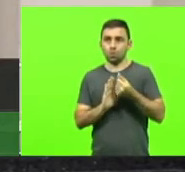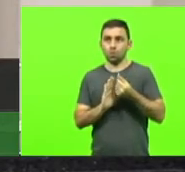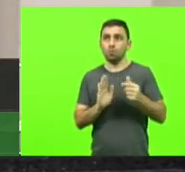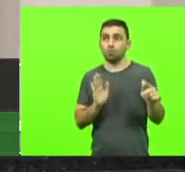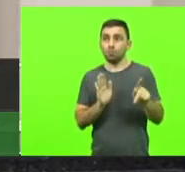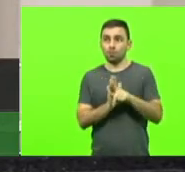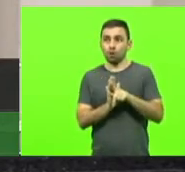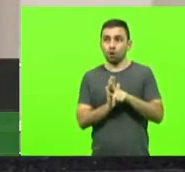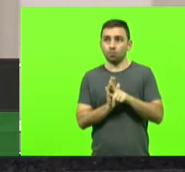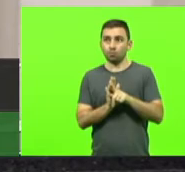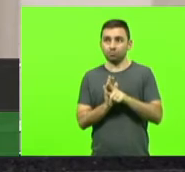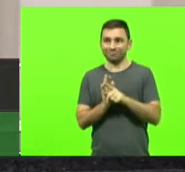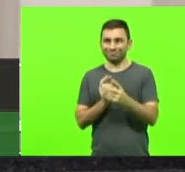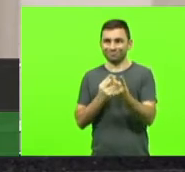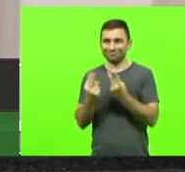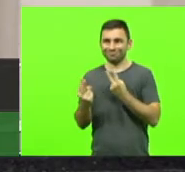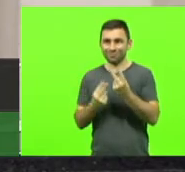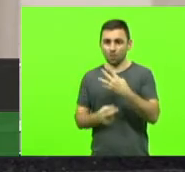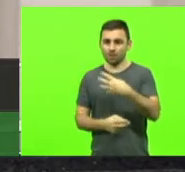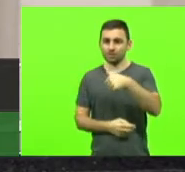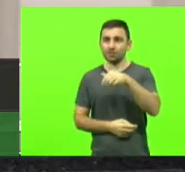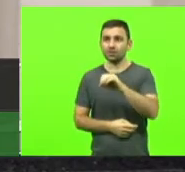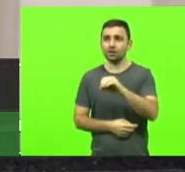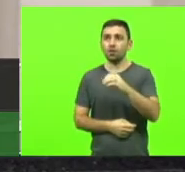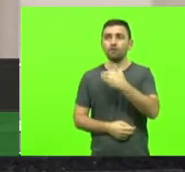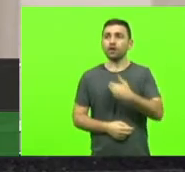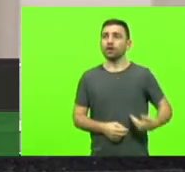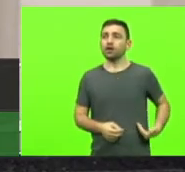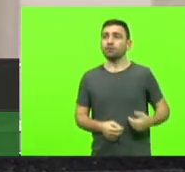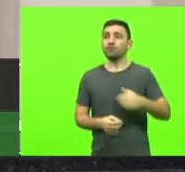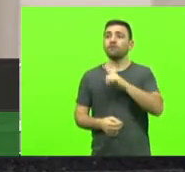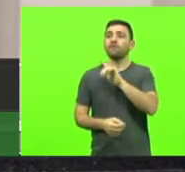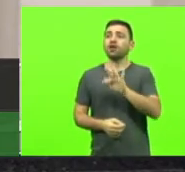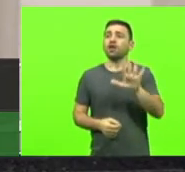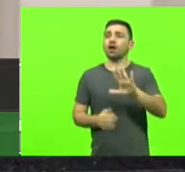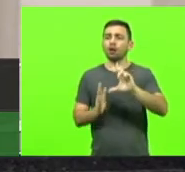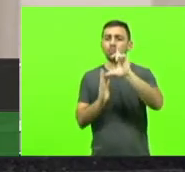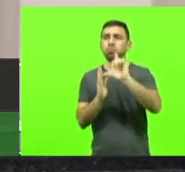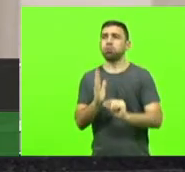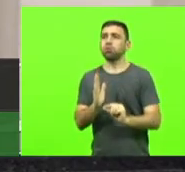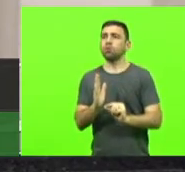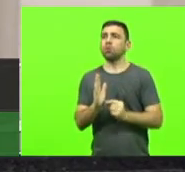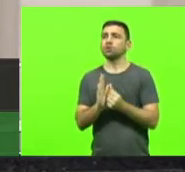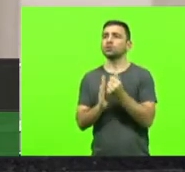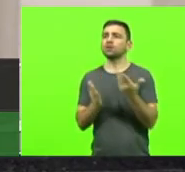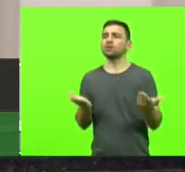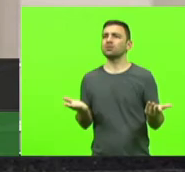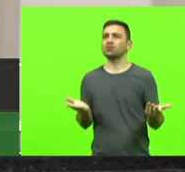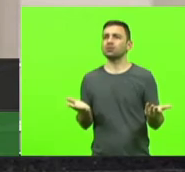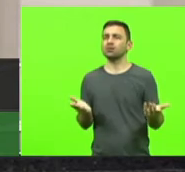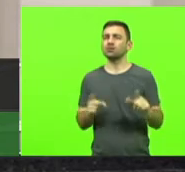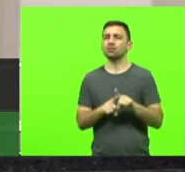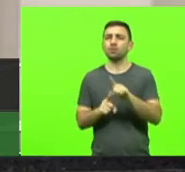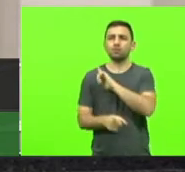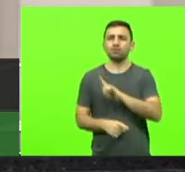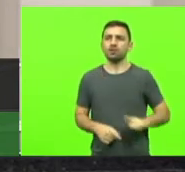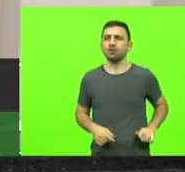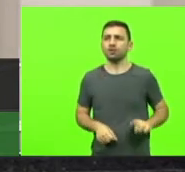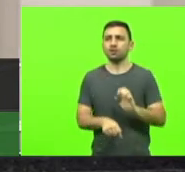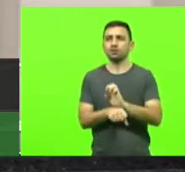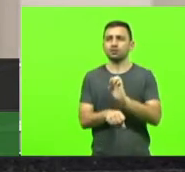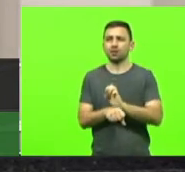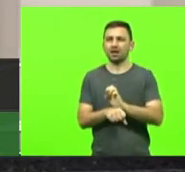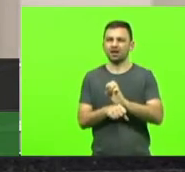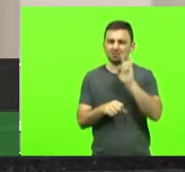da 470, o governo federal reduziu o orçamento. E o governo do Estado, vendo que é uma